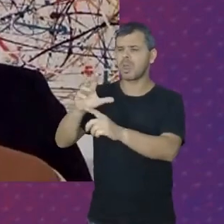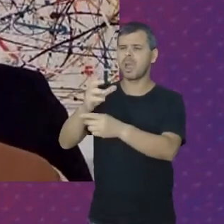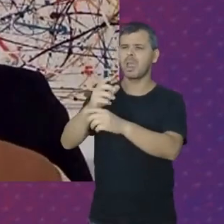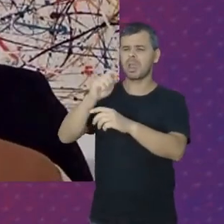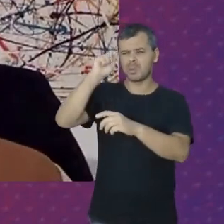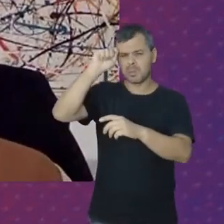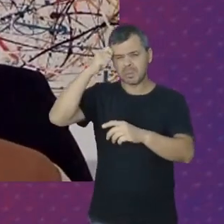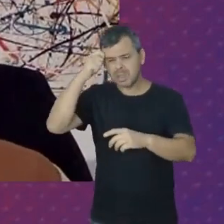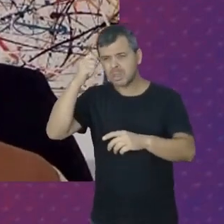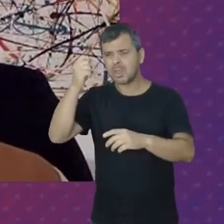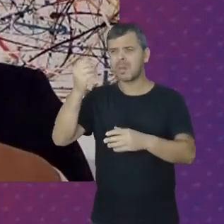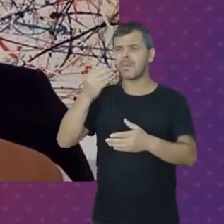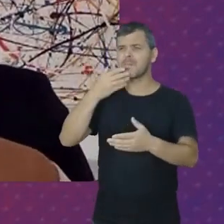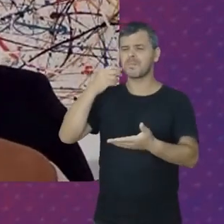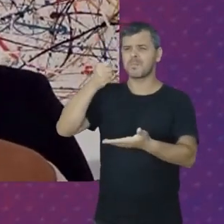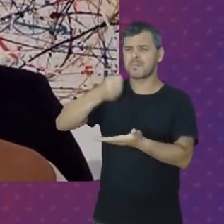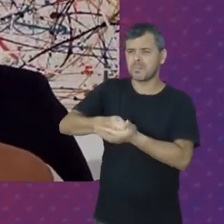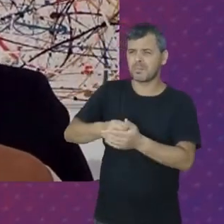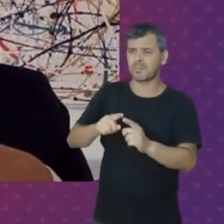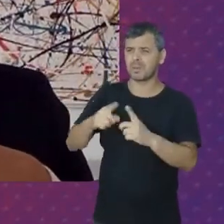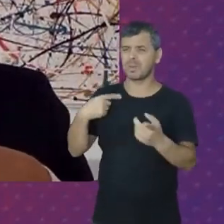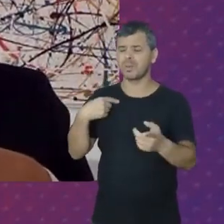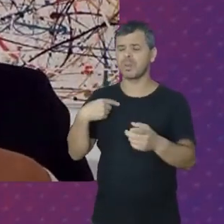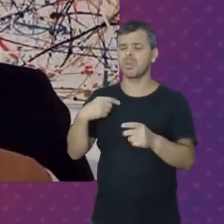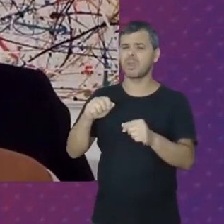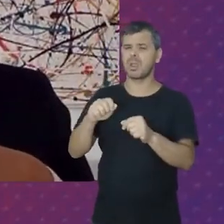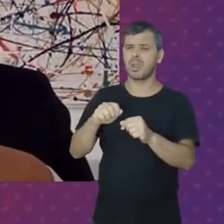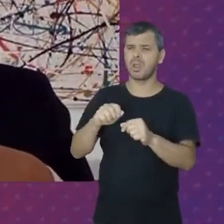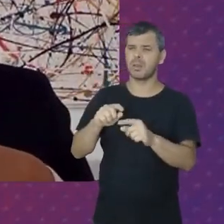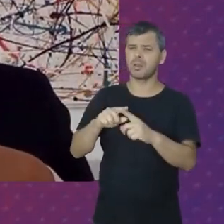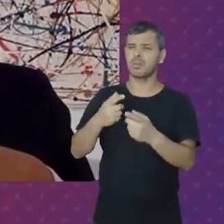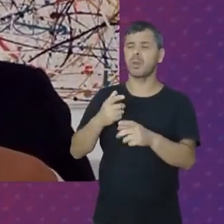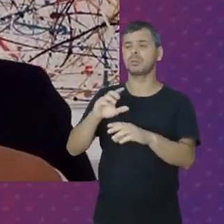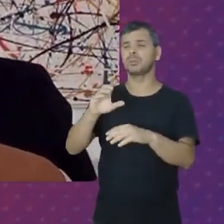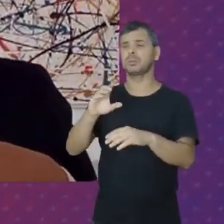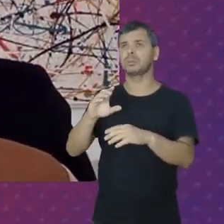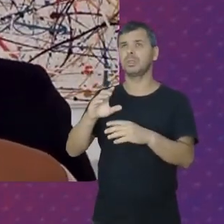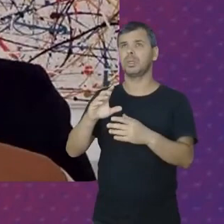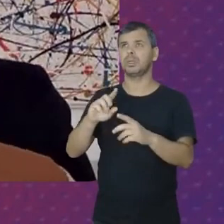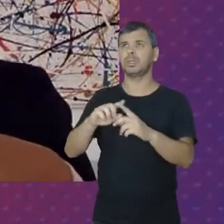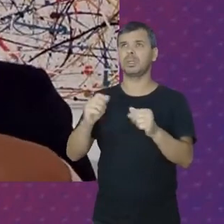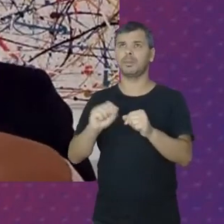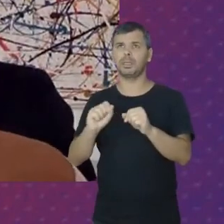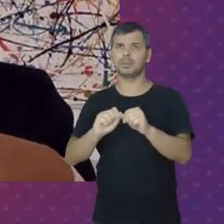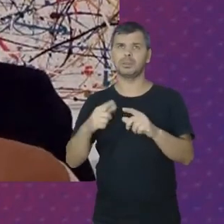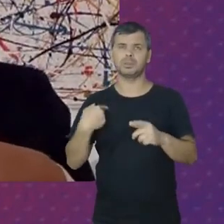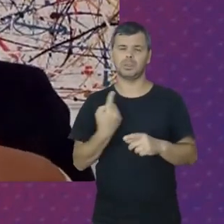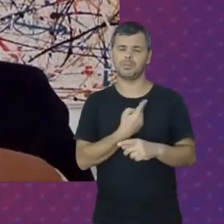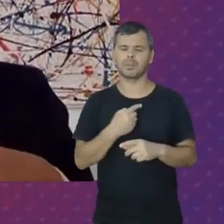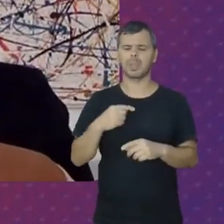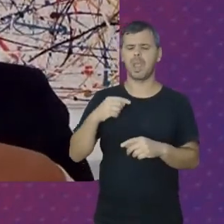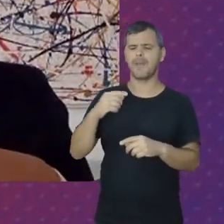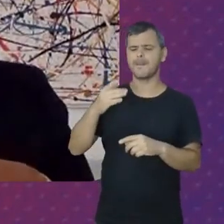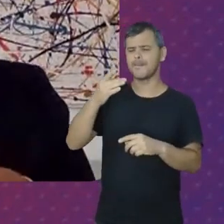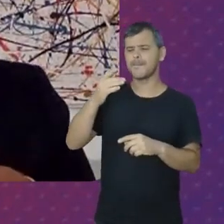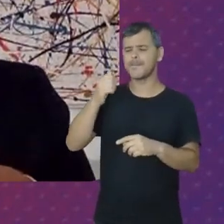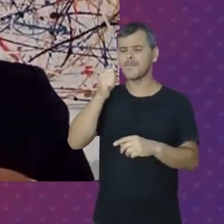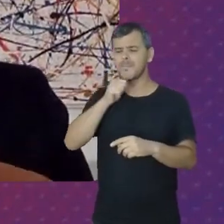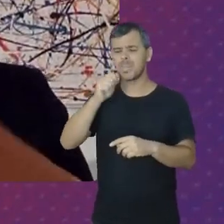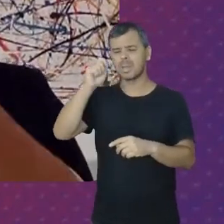do machismo e do modo de exploração capitalistas. É porque são mulheres negras